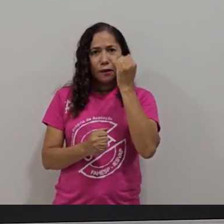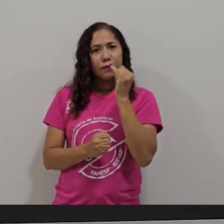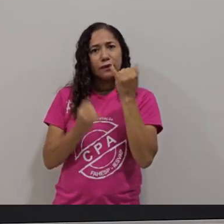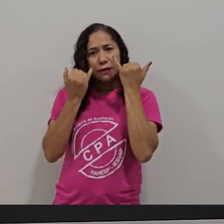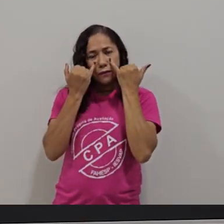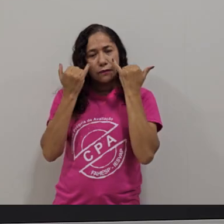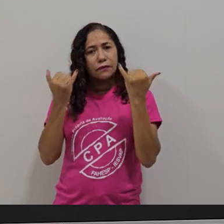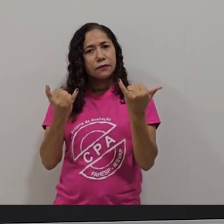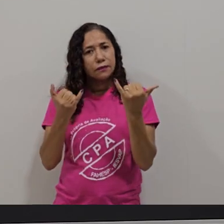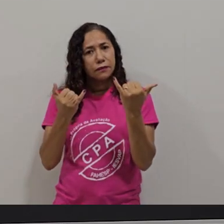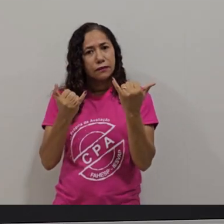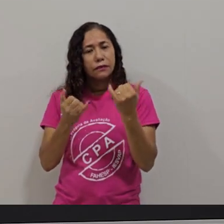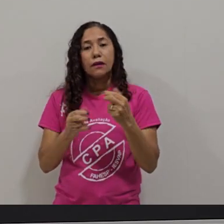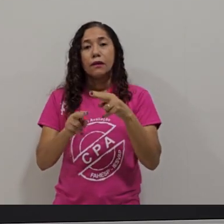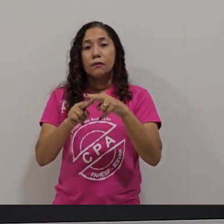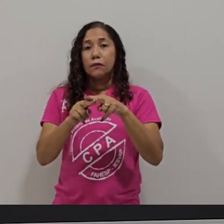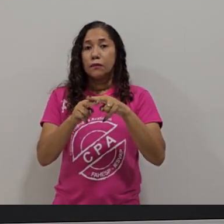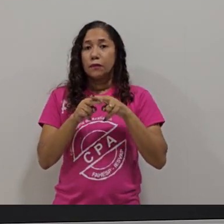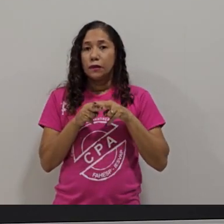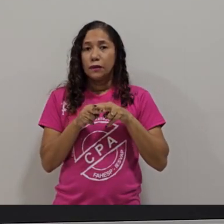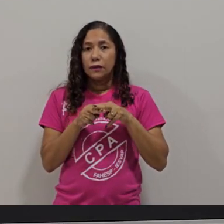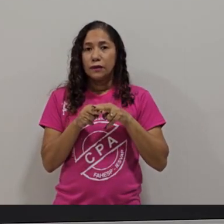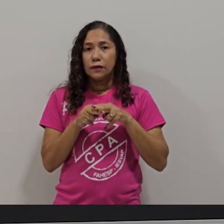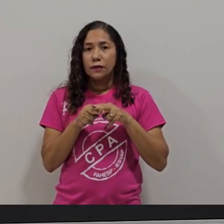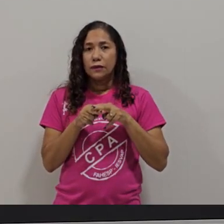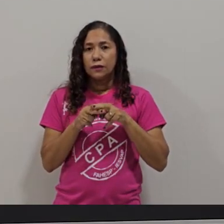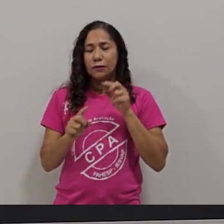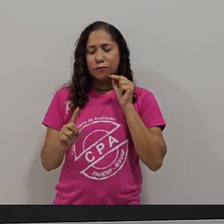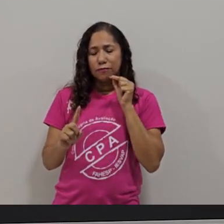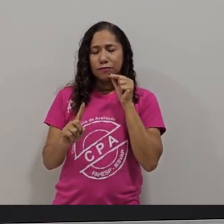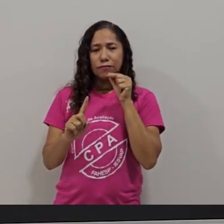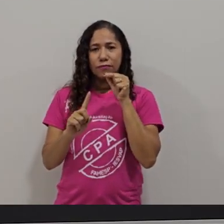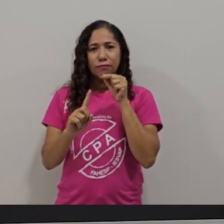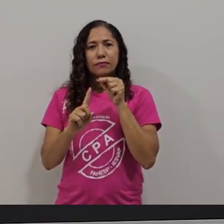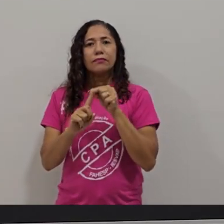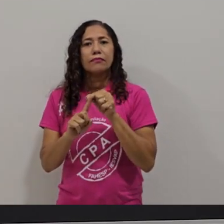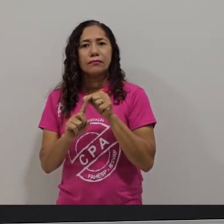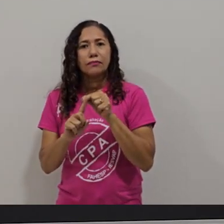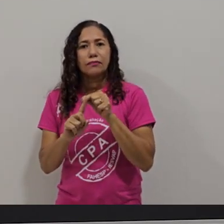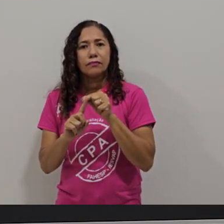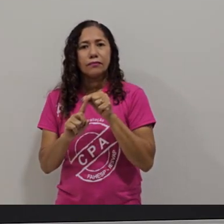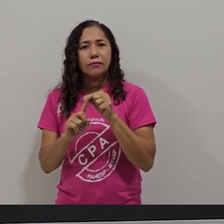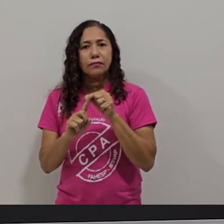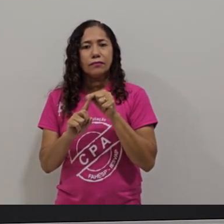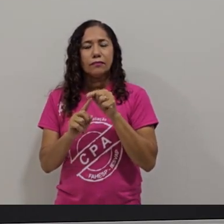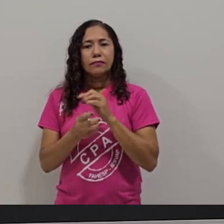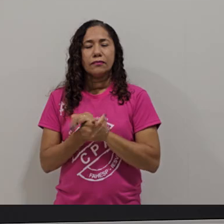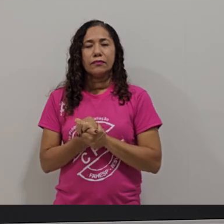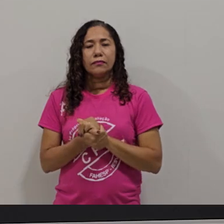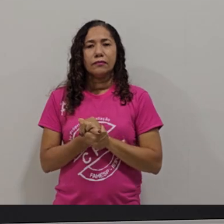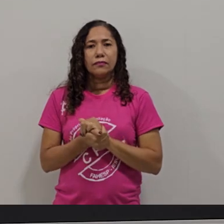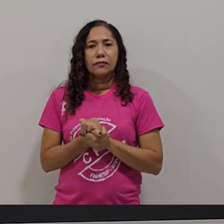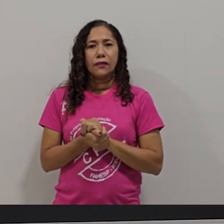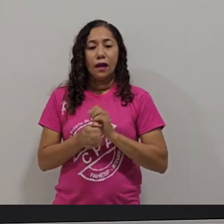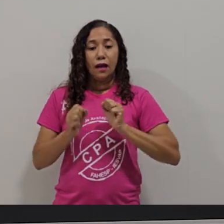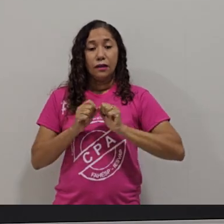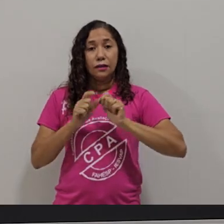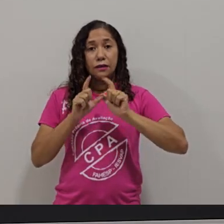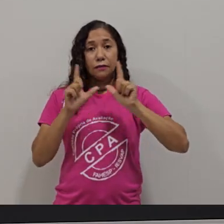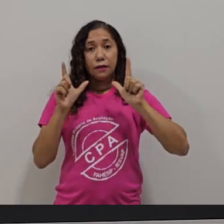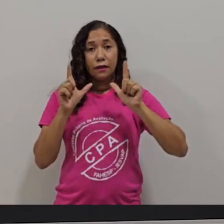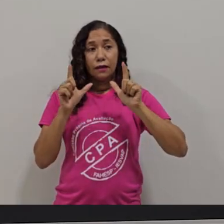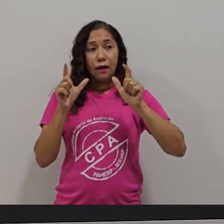informações. Por isso que o nosso intuito principal, né, a nossa culminância, é justamente despertar